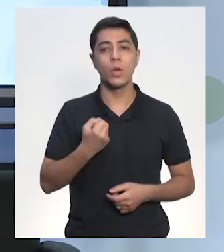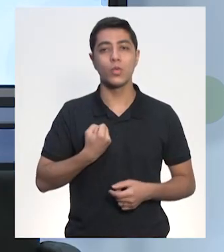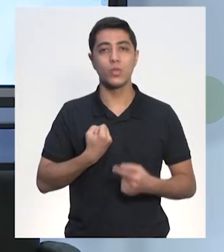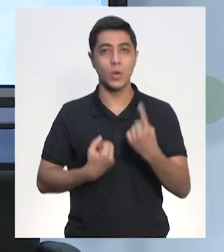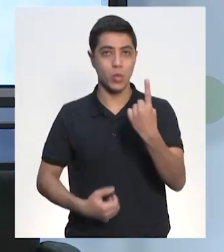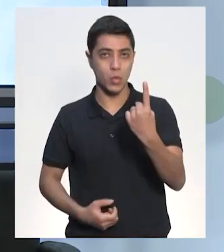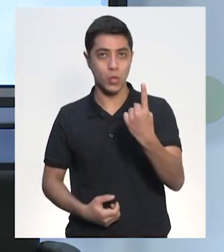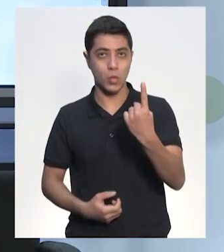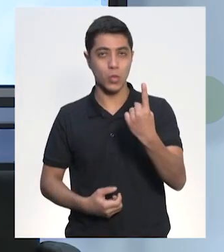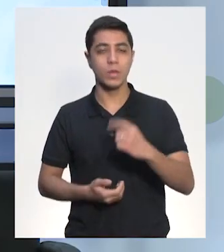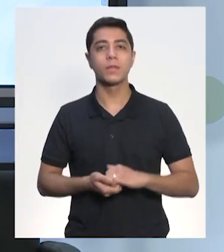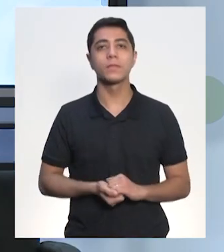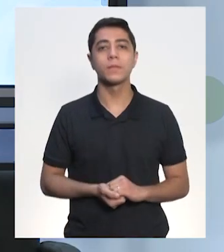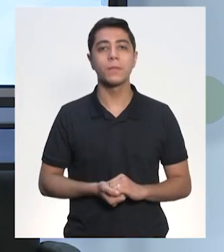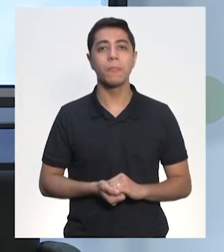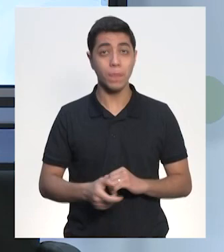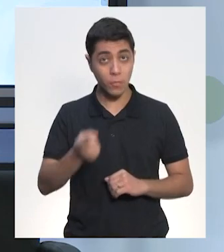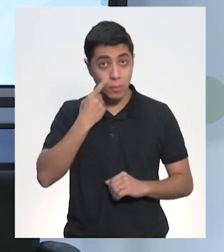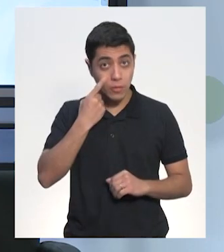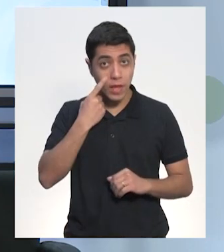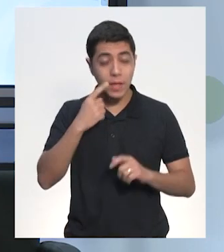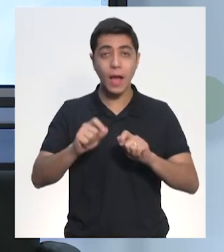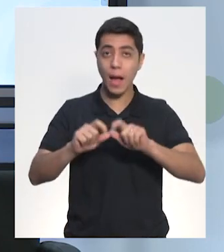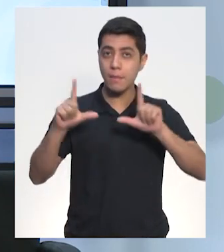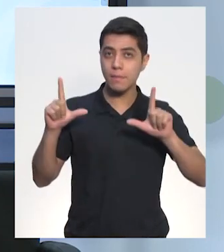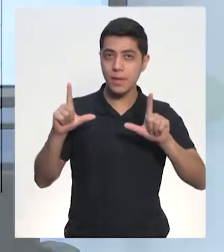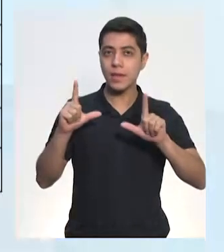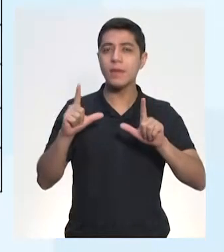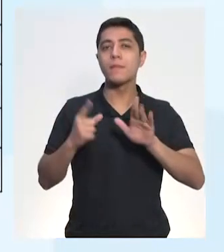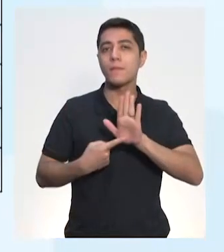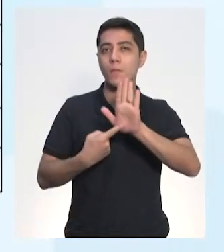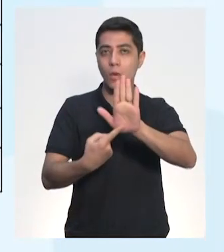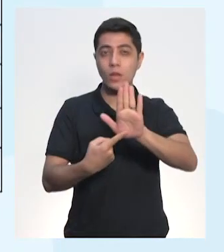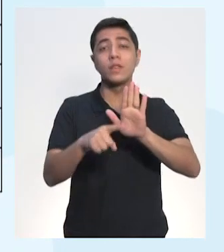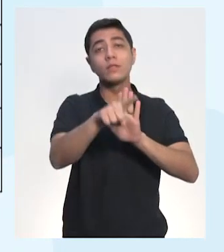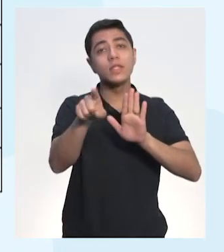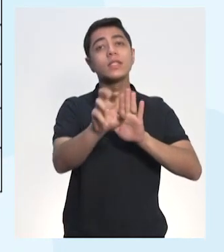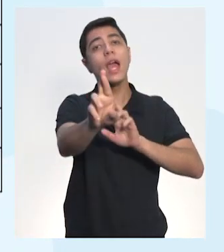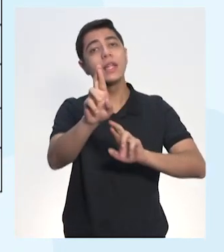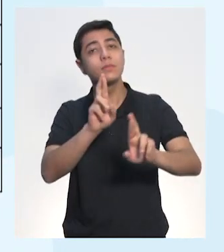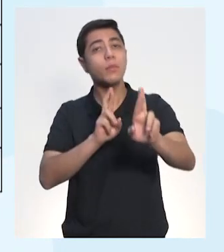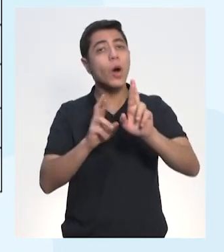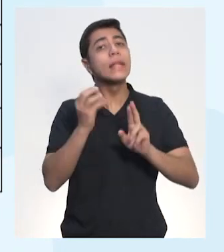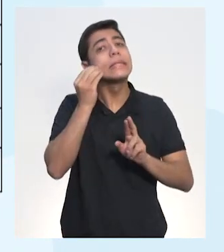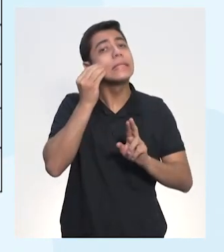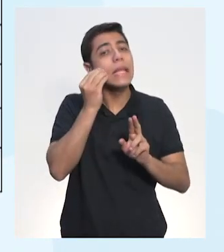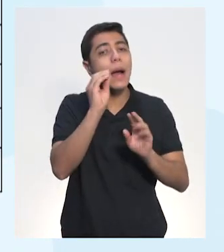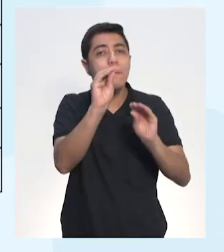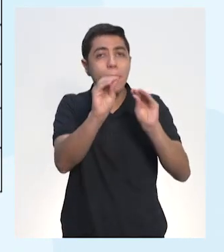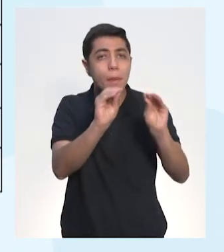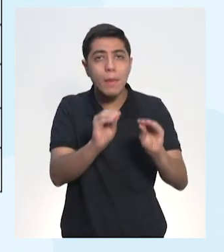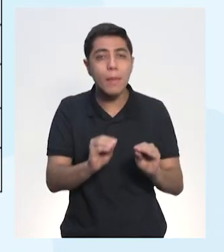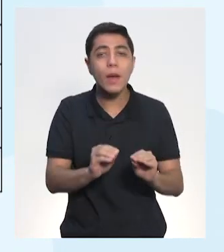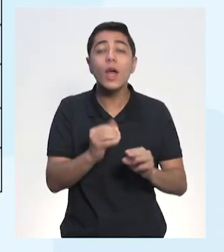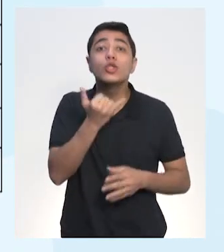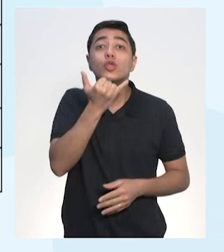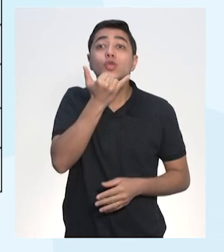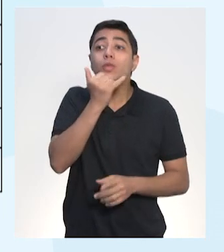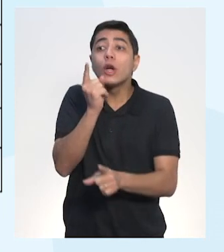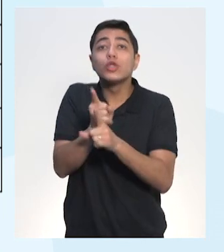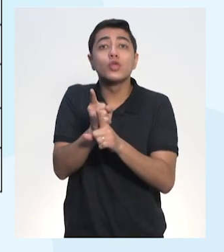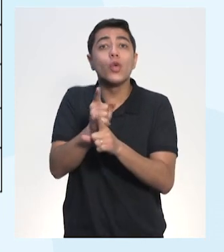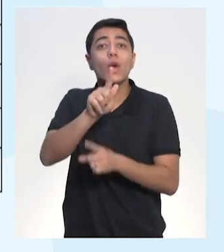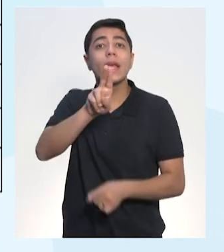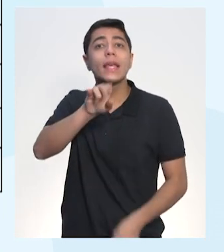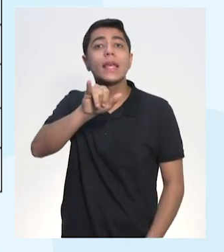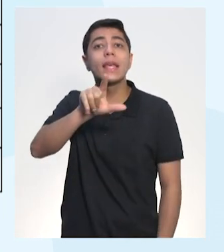na tela, então, de novo o exercício, e aí, conforme vocês forem respondendo, a gente vai falando aqui. Vamos lá. Vamos tentar colocar a 2. Desculpa, o Guilherme respondeu. Isso, o